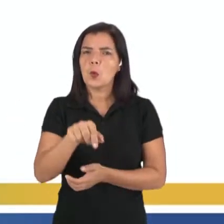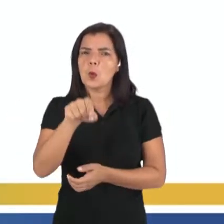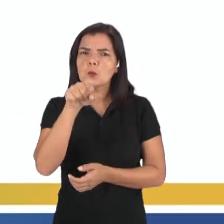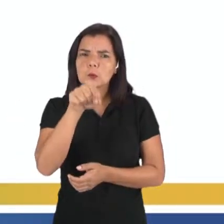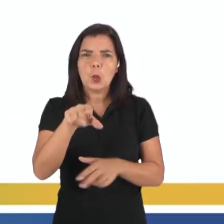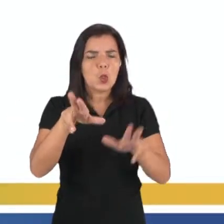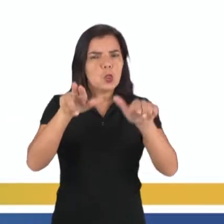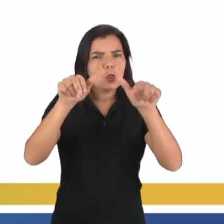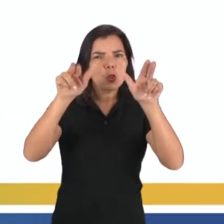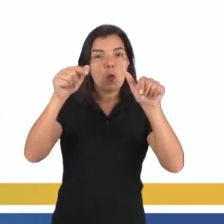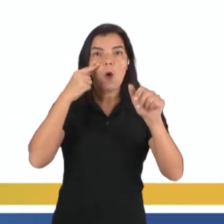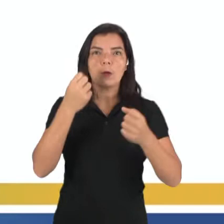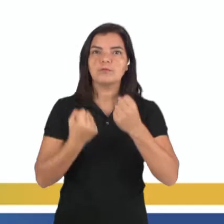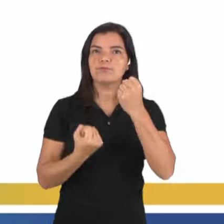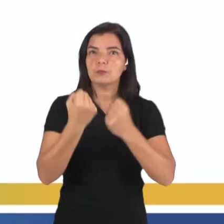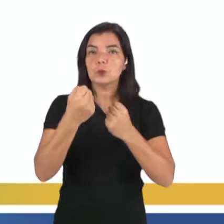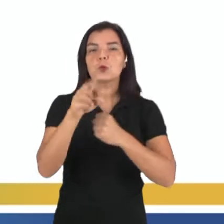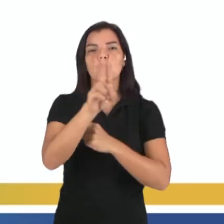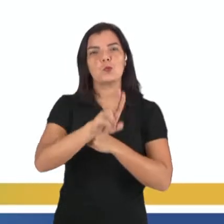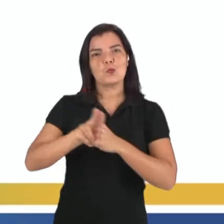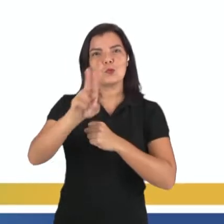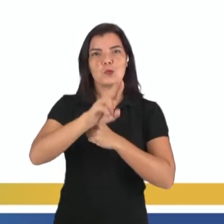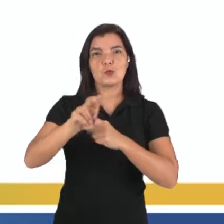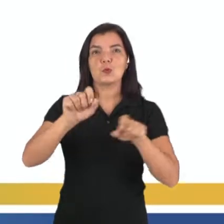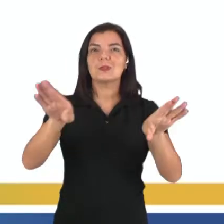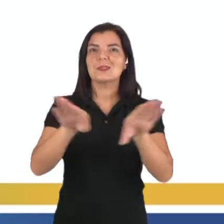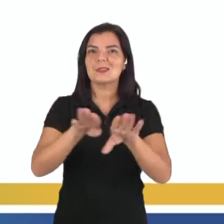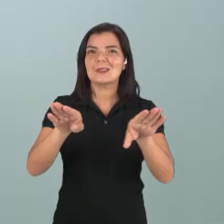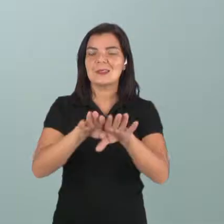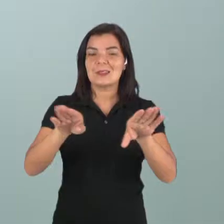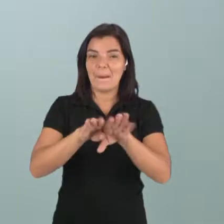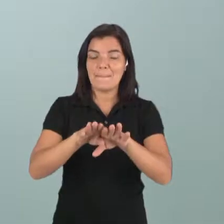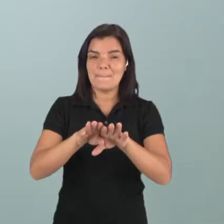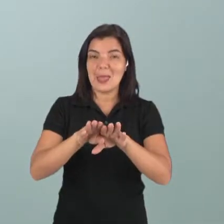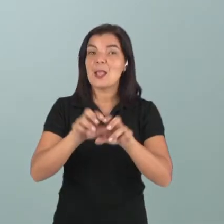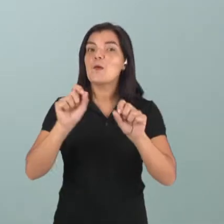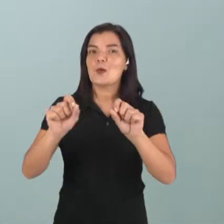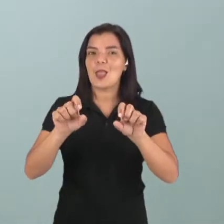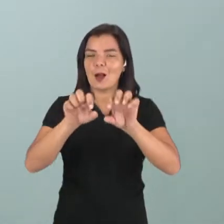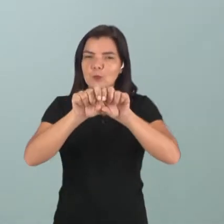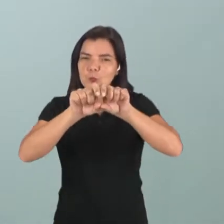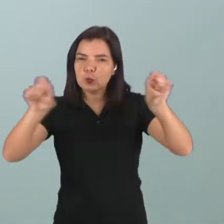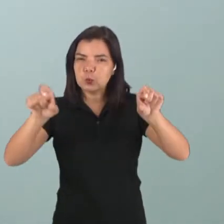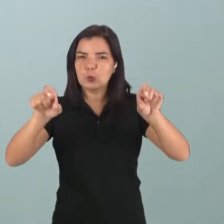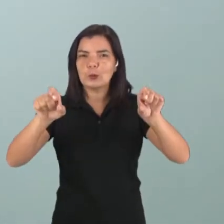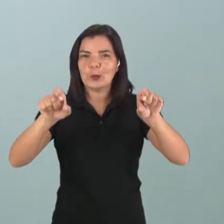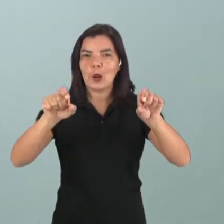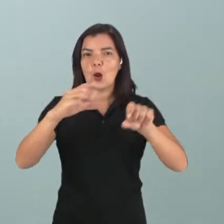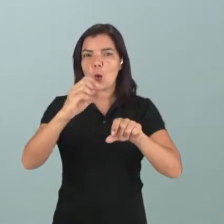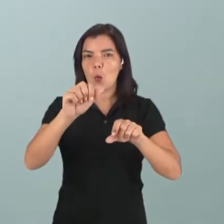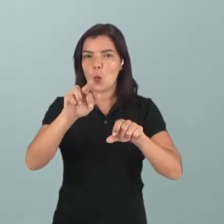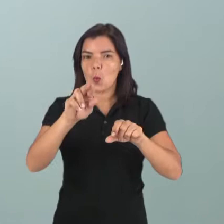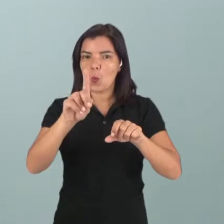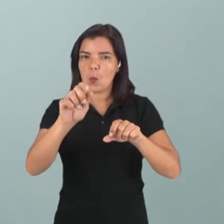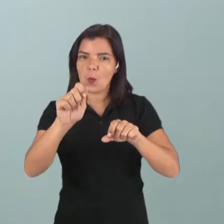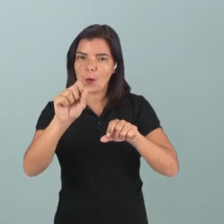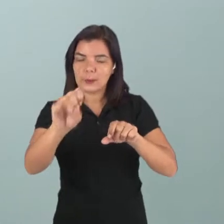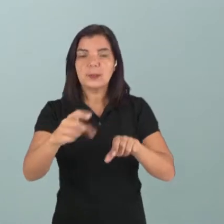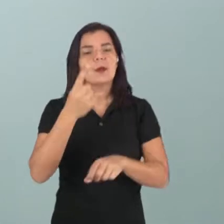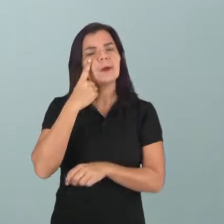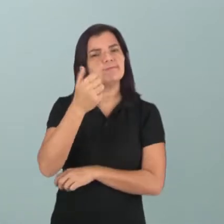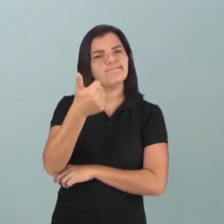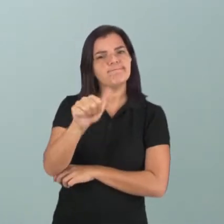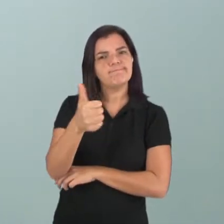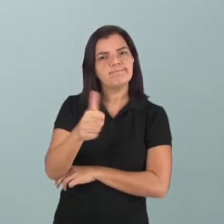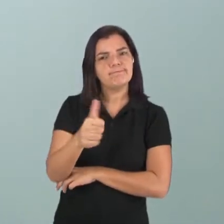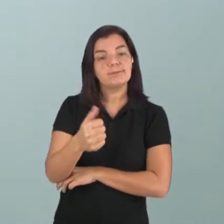viu lutadores que usam também as cordas. Uma lembrança interessante para a gente analisar uma frase dessa é aí